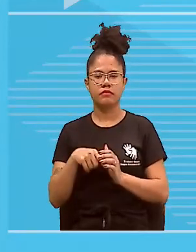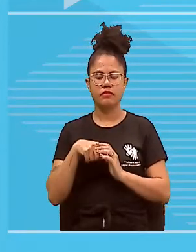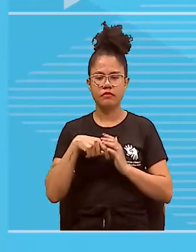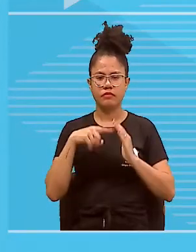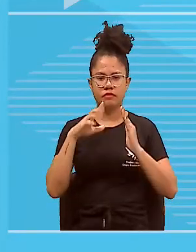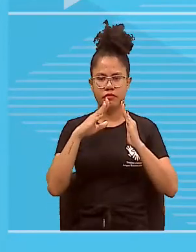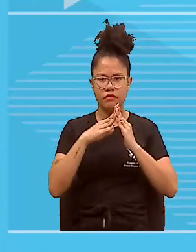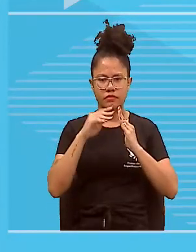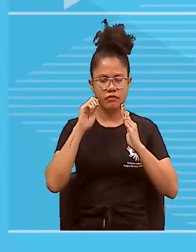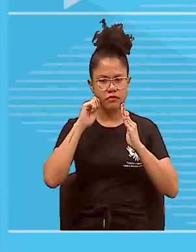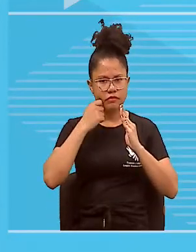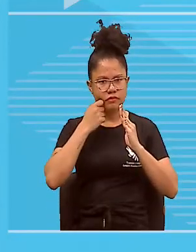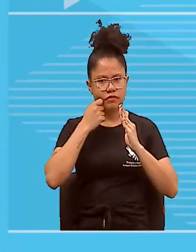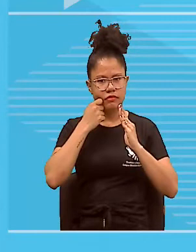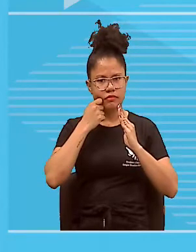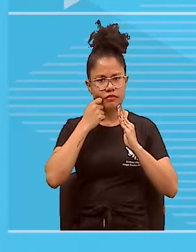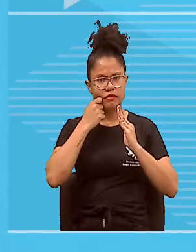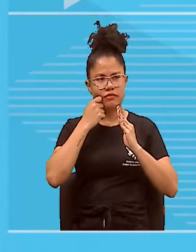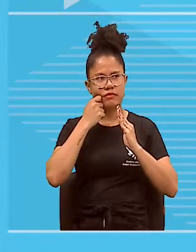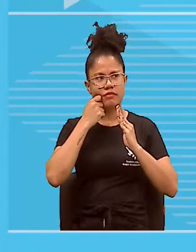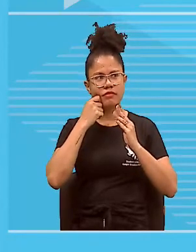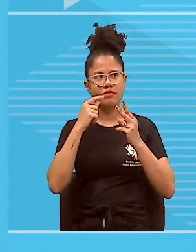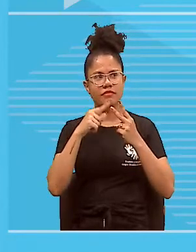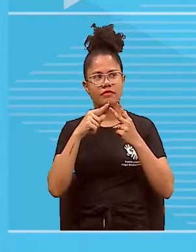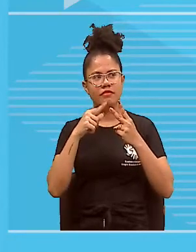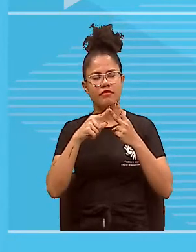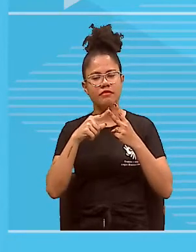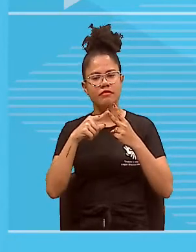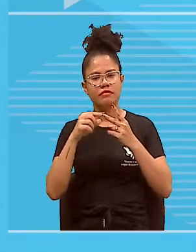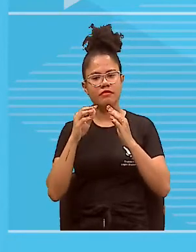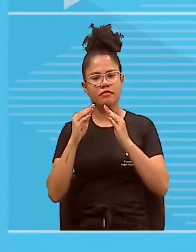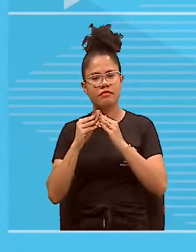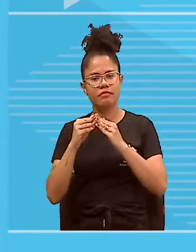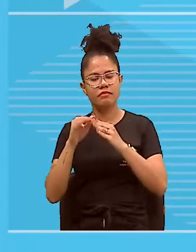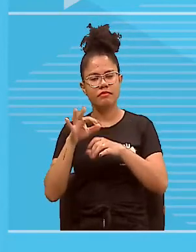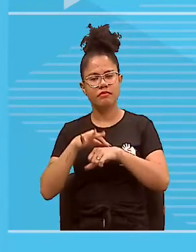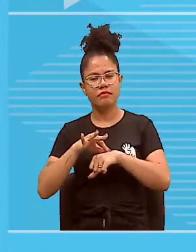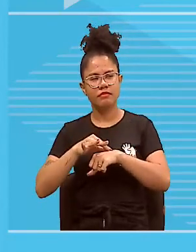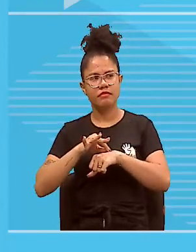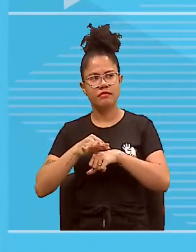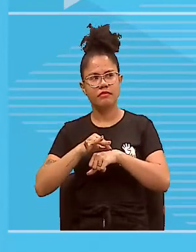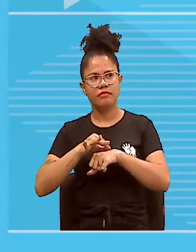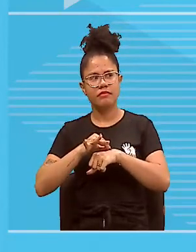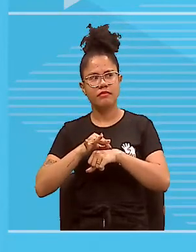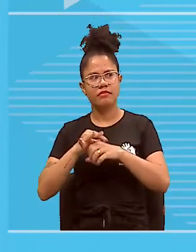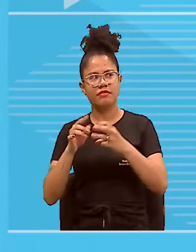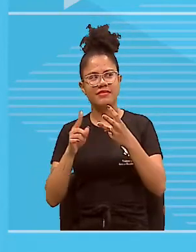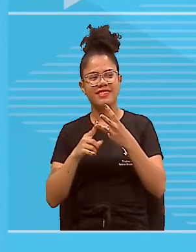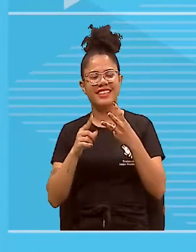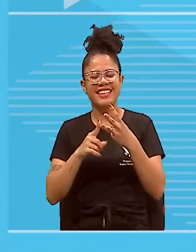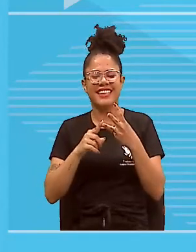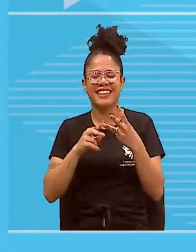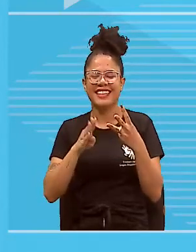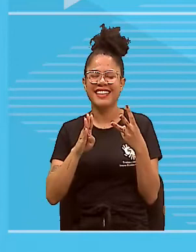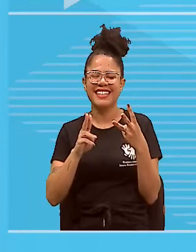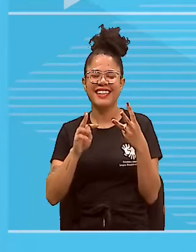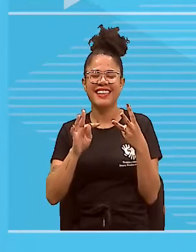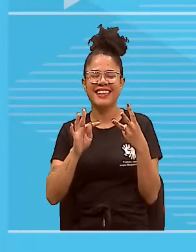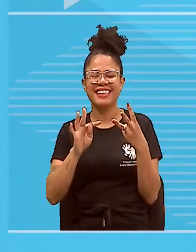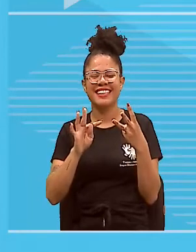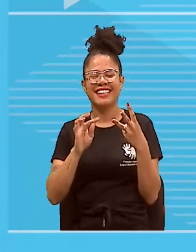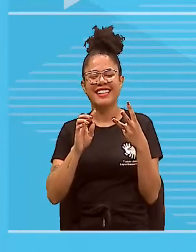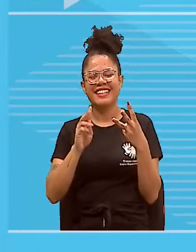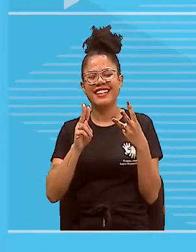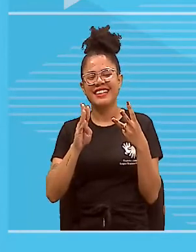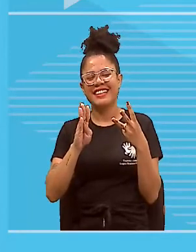que era um lugar que você ia o açougue era outro lugar que você ia a bodega do seu João o mercado